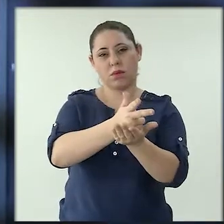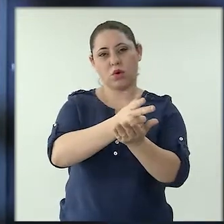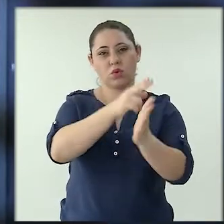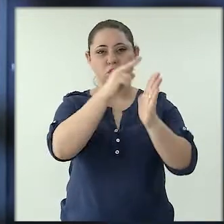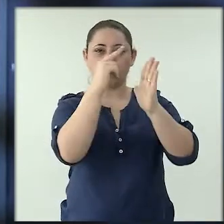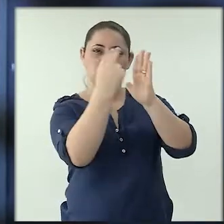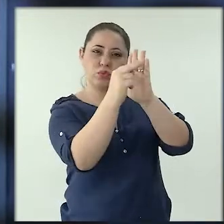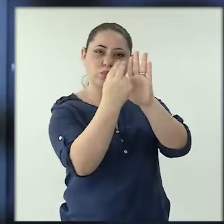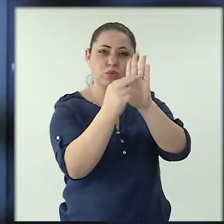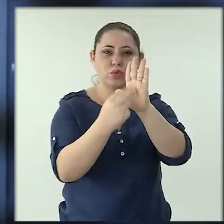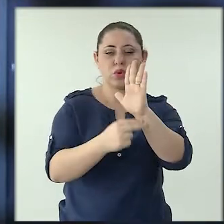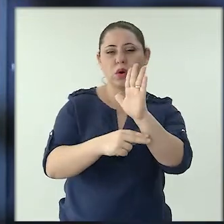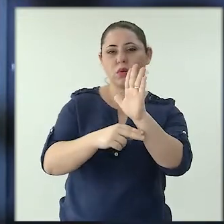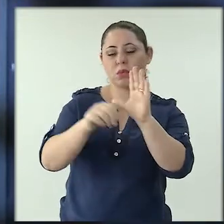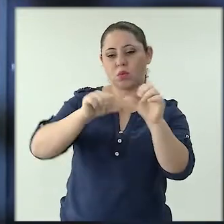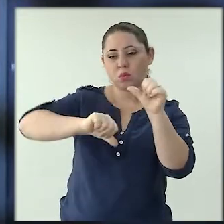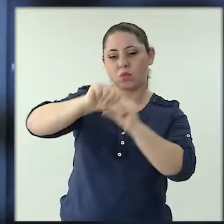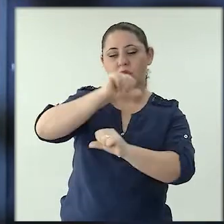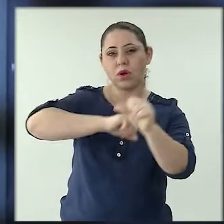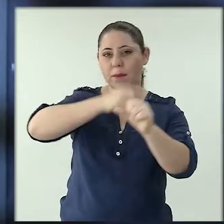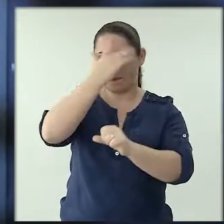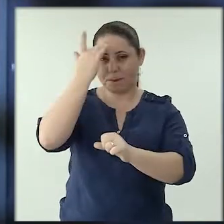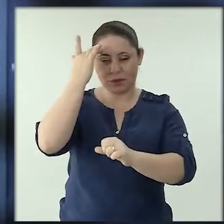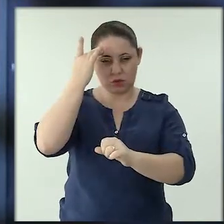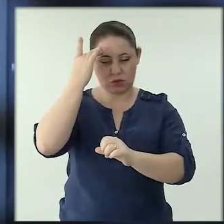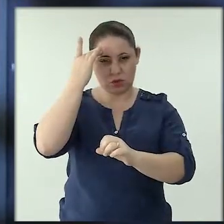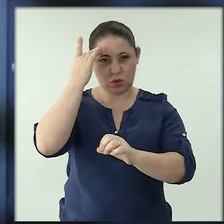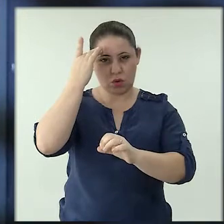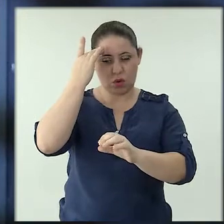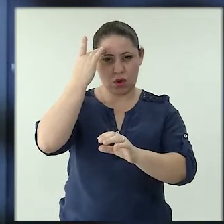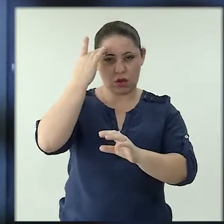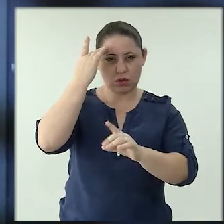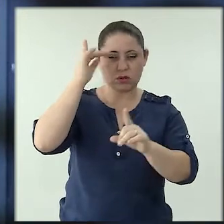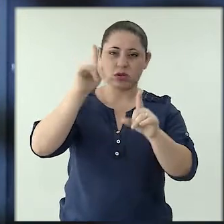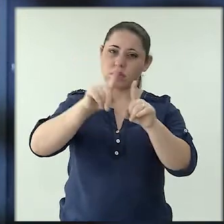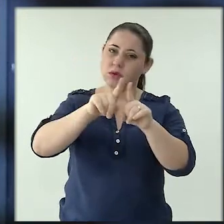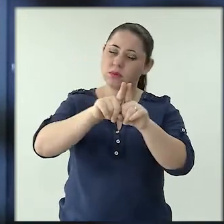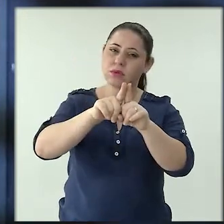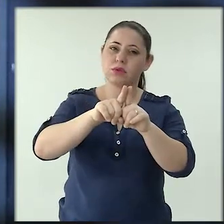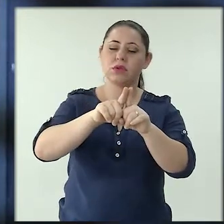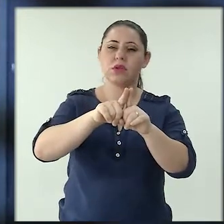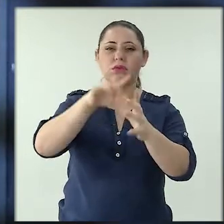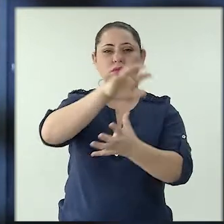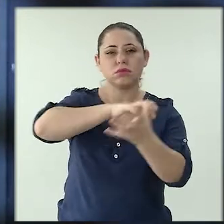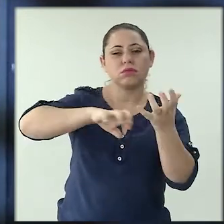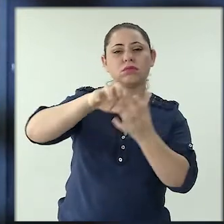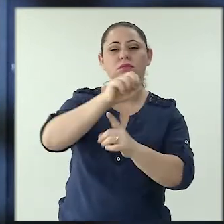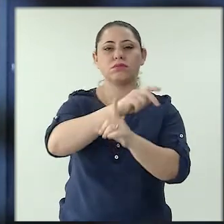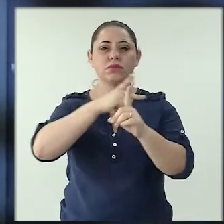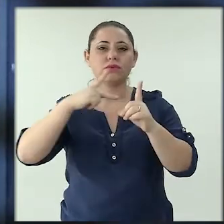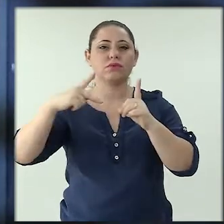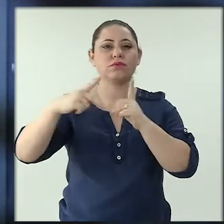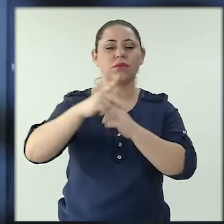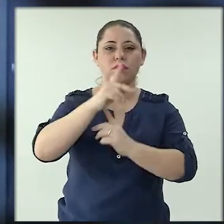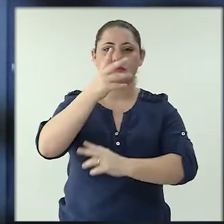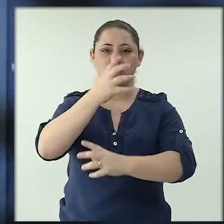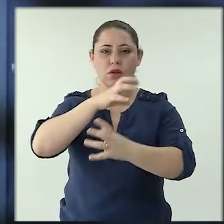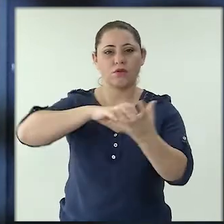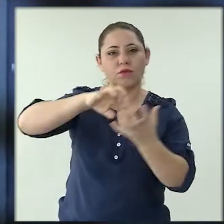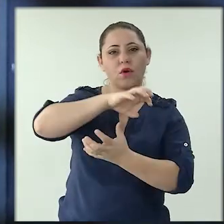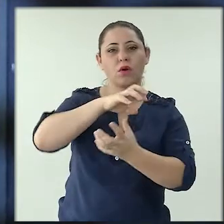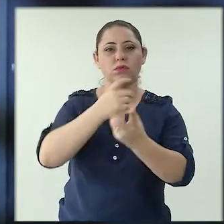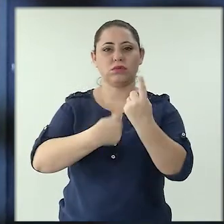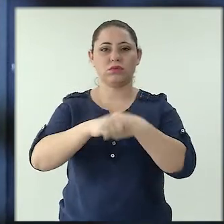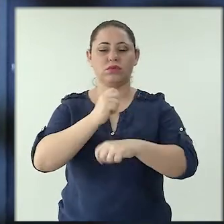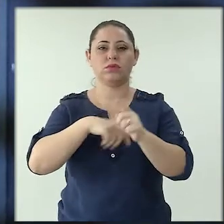dos nomes dos transexuais, a reforma administrativa, a reforma econômica, a reforma tributária,